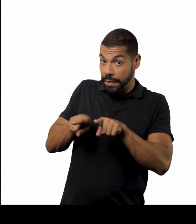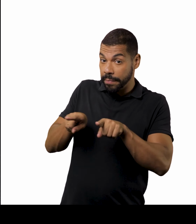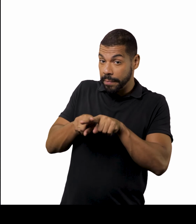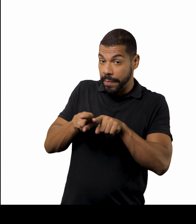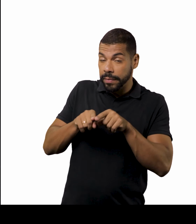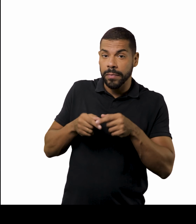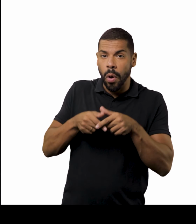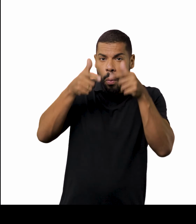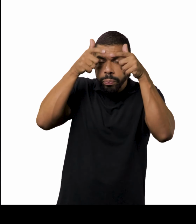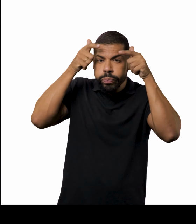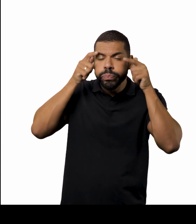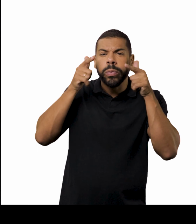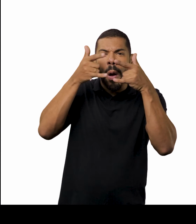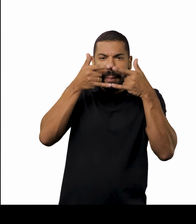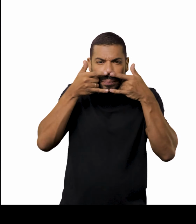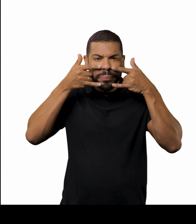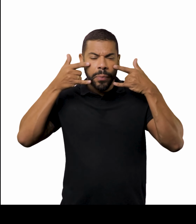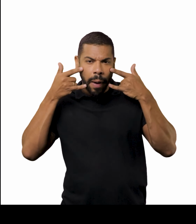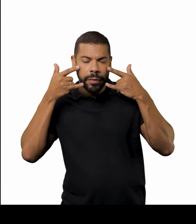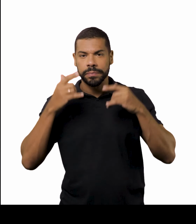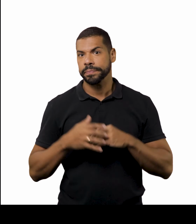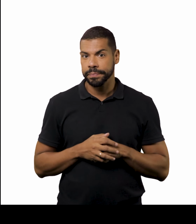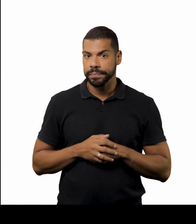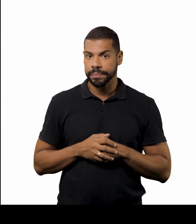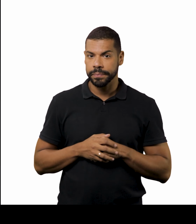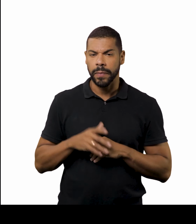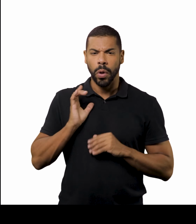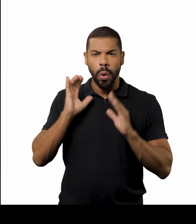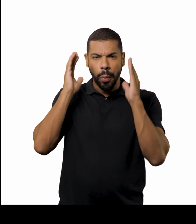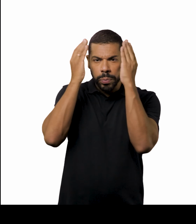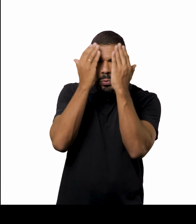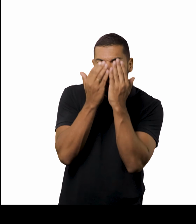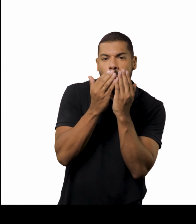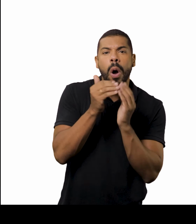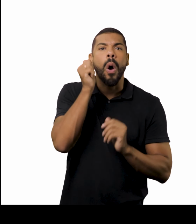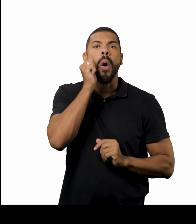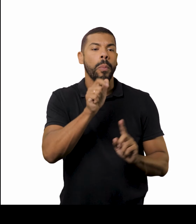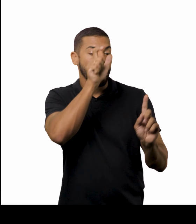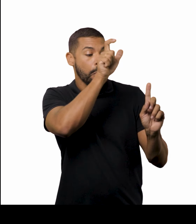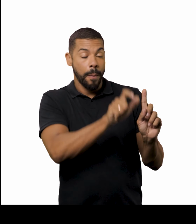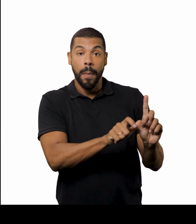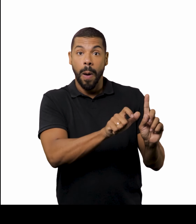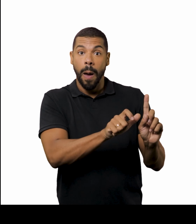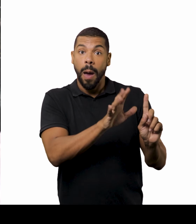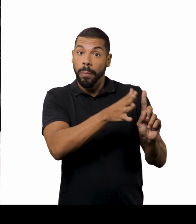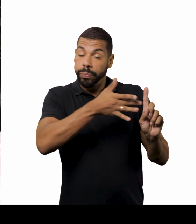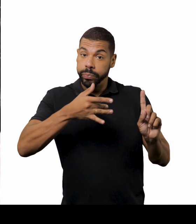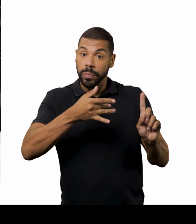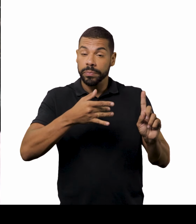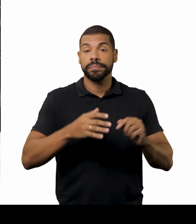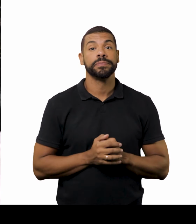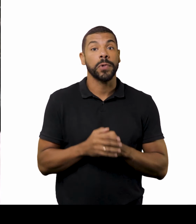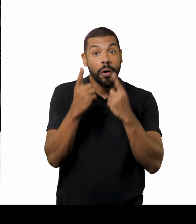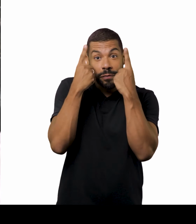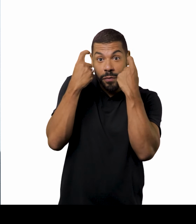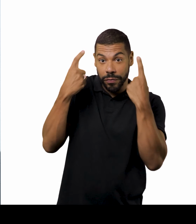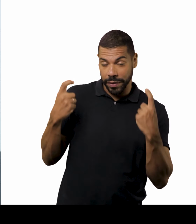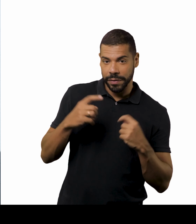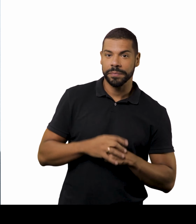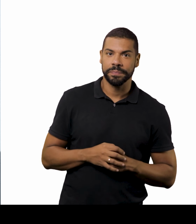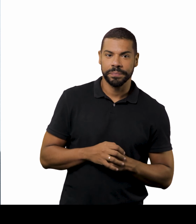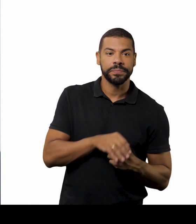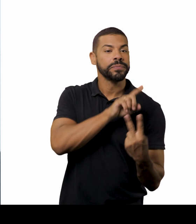E também, além de ser uma máscara, eu acho que essa mulher, né? Já que a gente tá falando de feminicídio, né? Qualquer mulher é essa vítima.